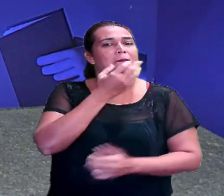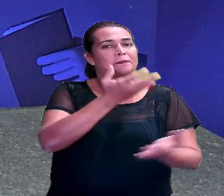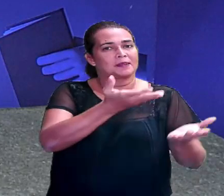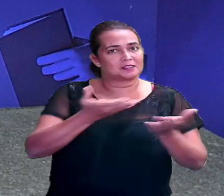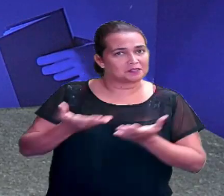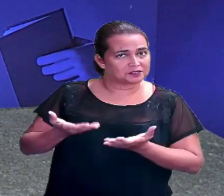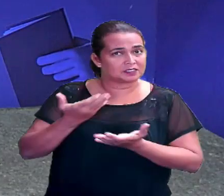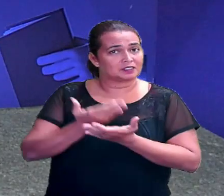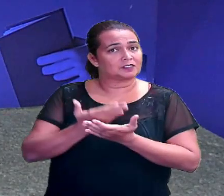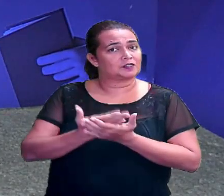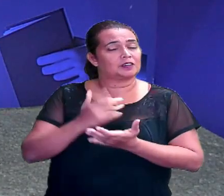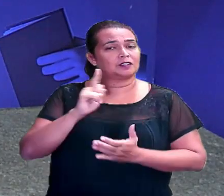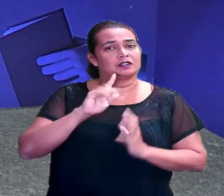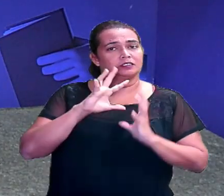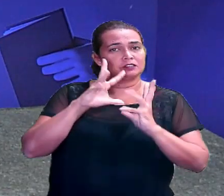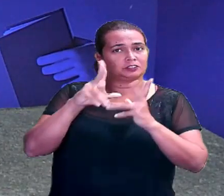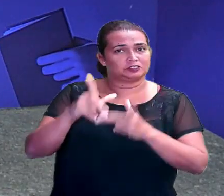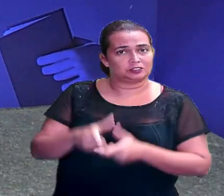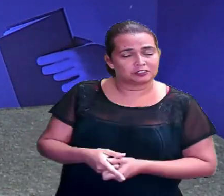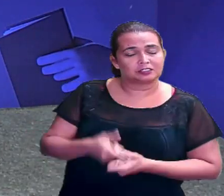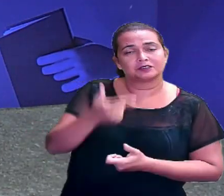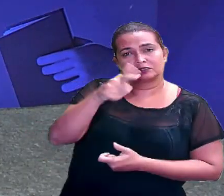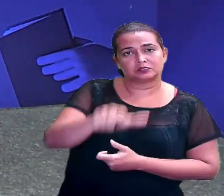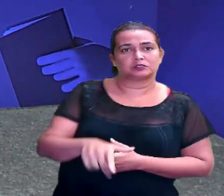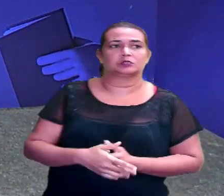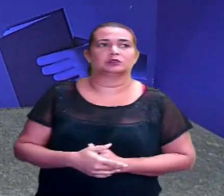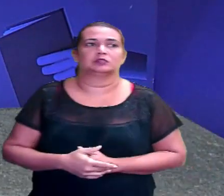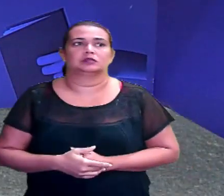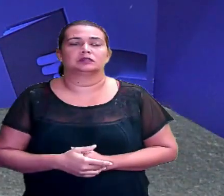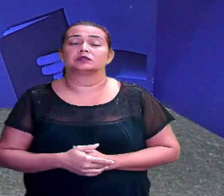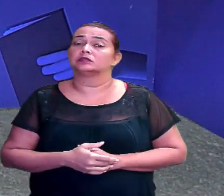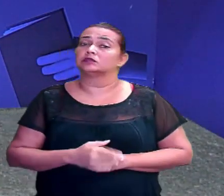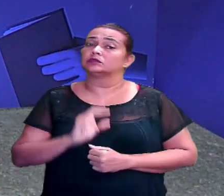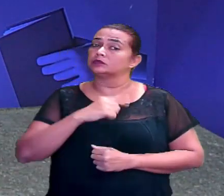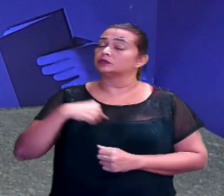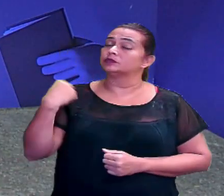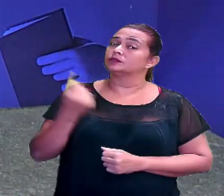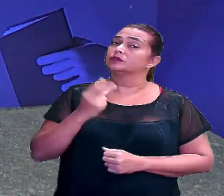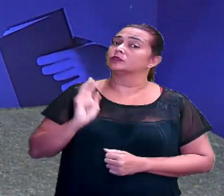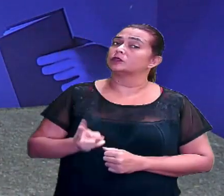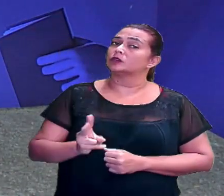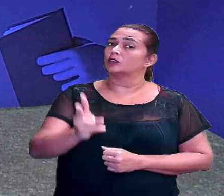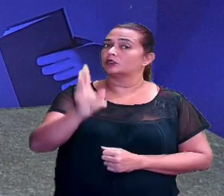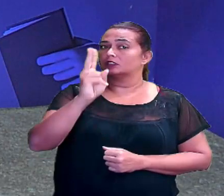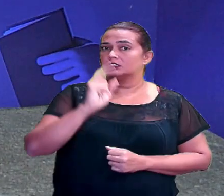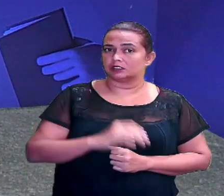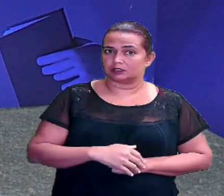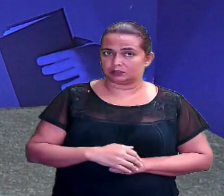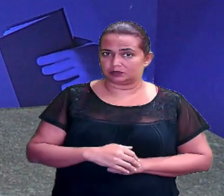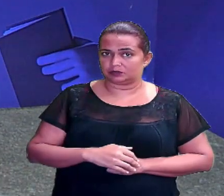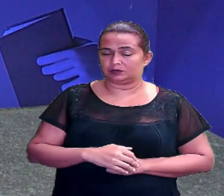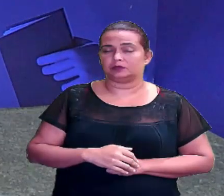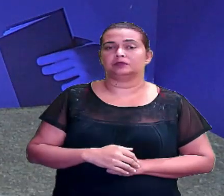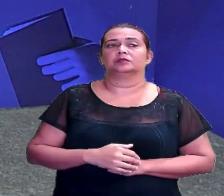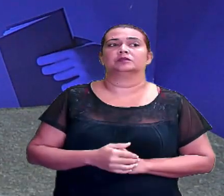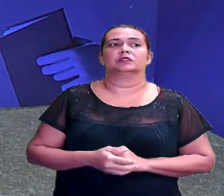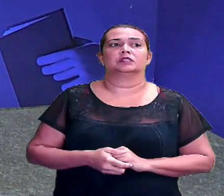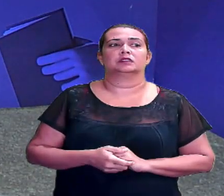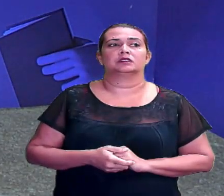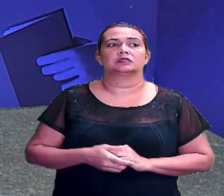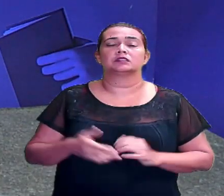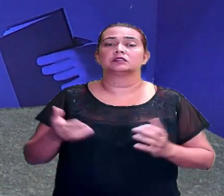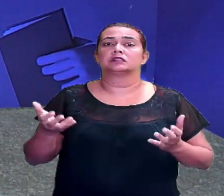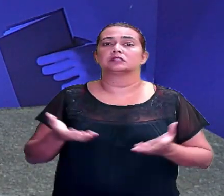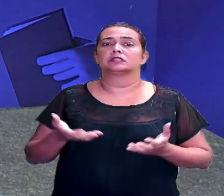bem-vindos a mais uma aula de Geografia, né? Dando sequência ao nosso currículo de readequação curricular, nós